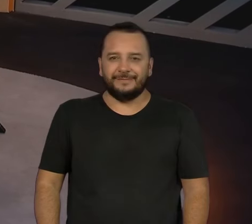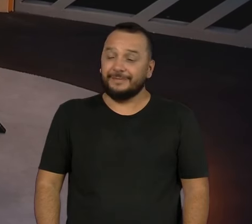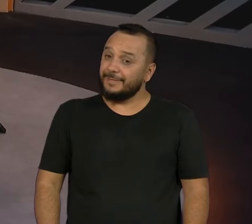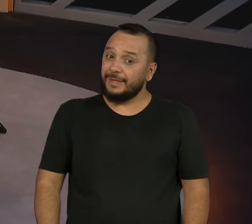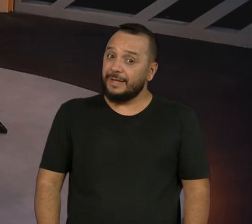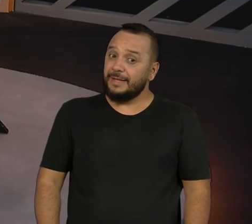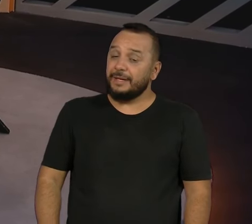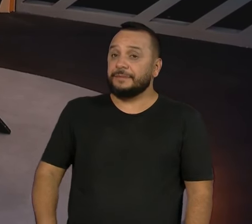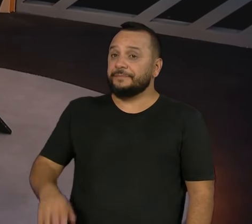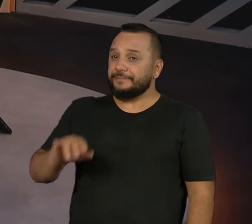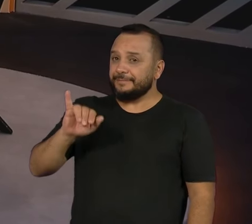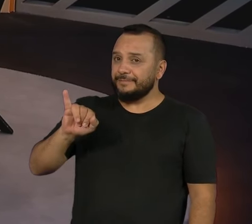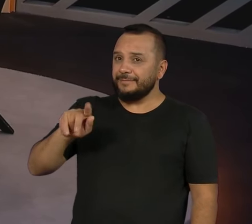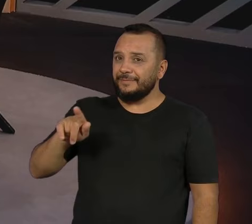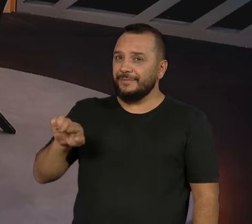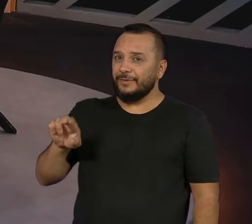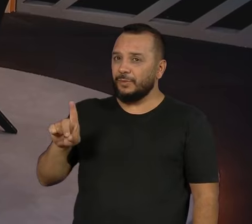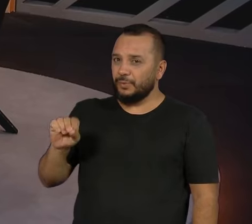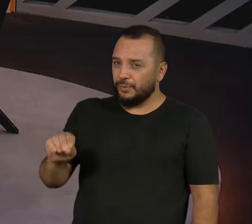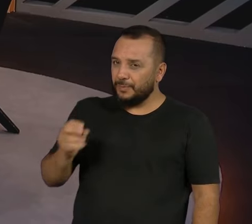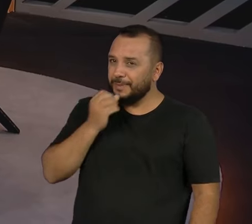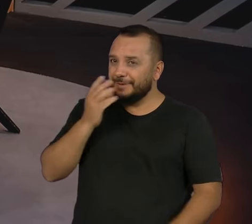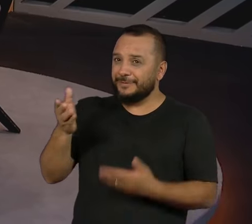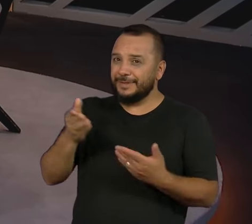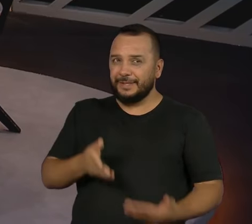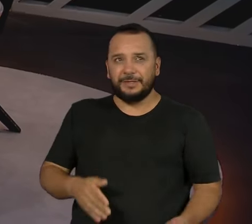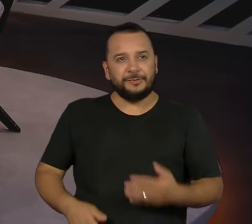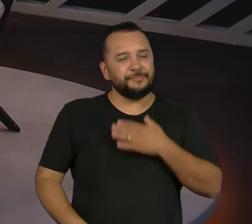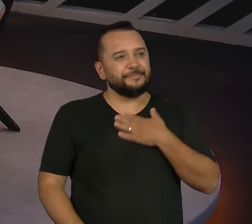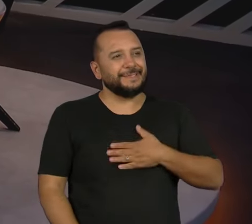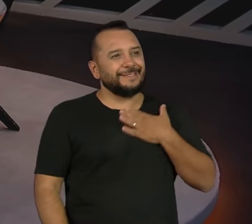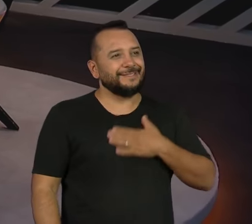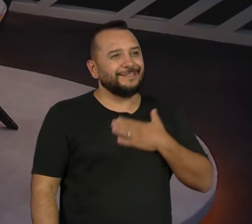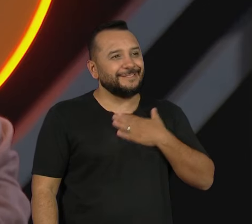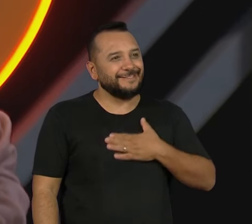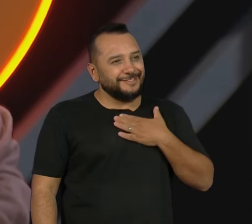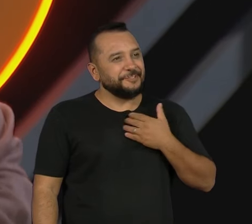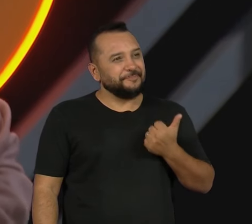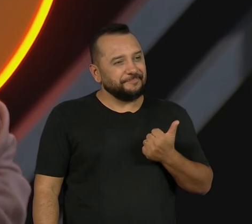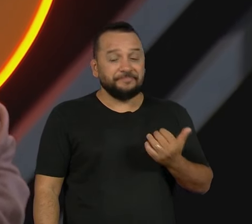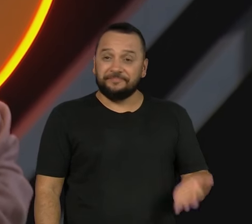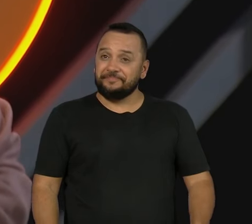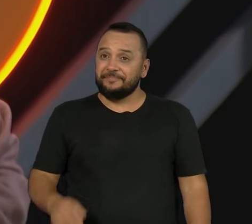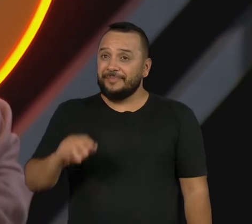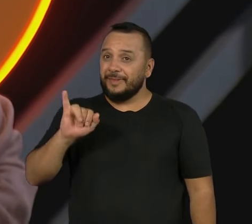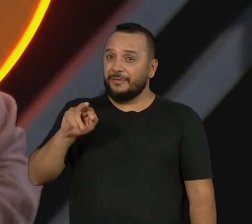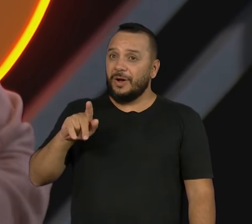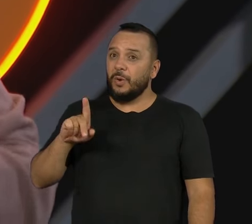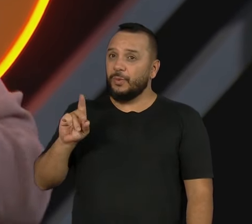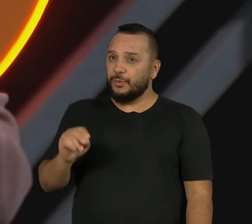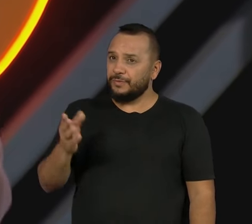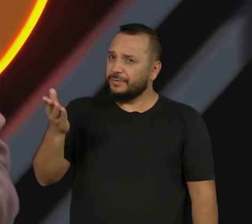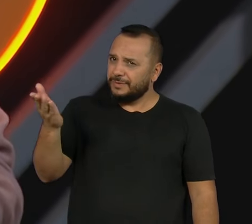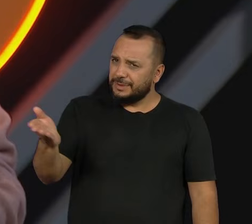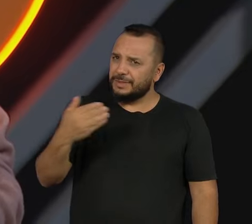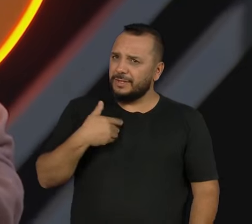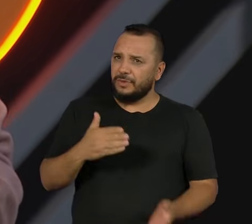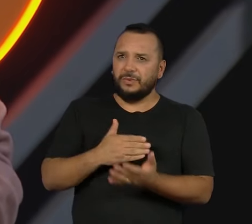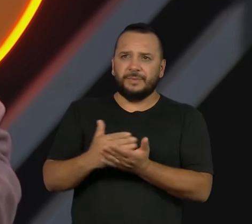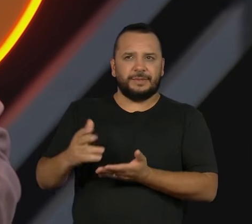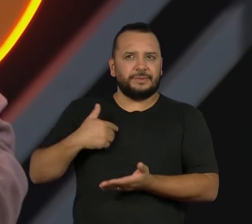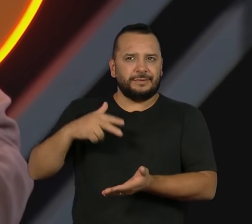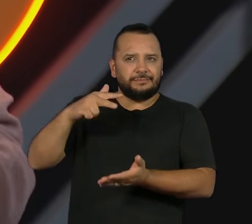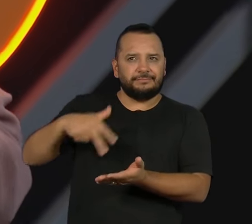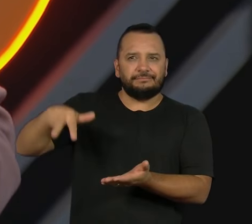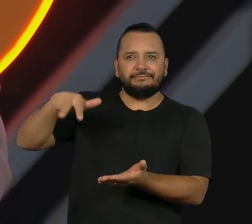Evaldo, seja muito bem-vindo. É um prazer, viu? Evaldo, você começou a